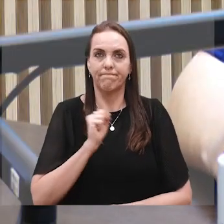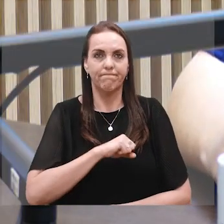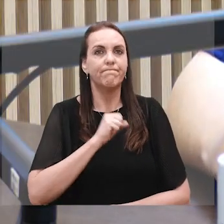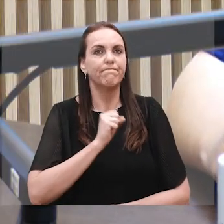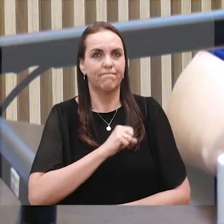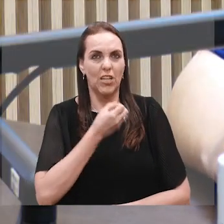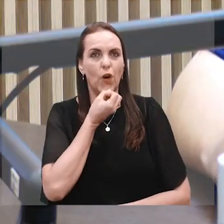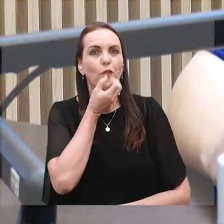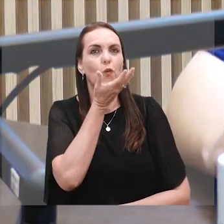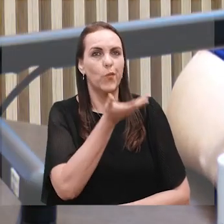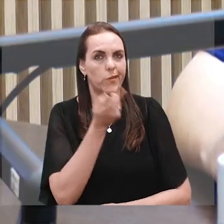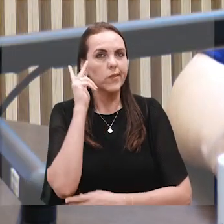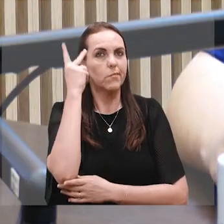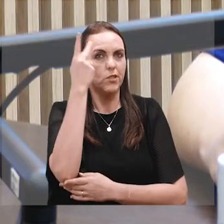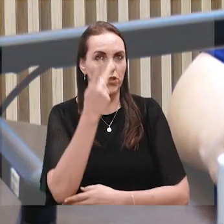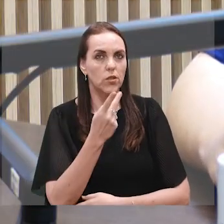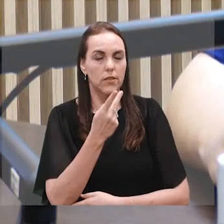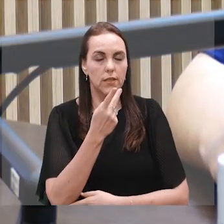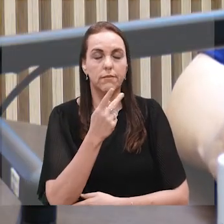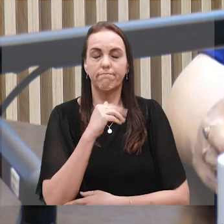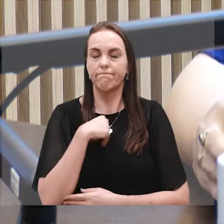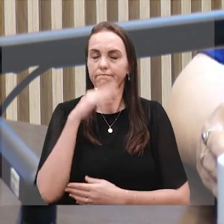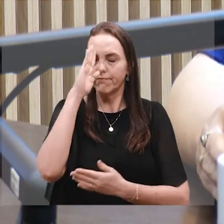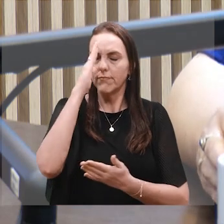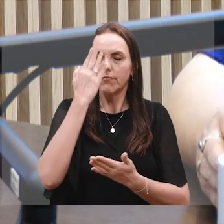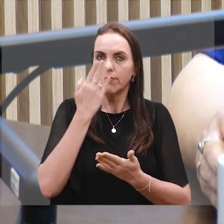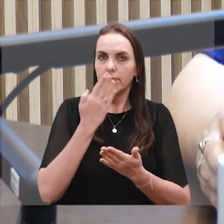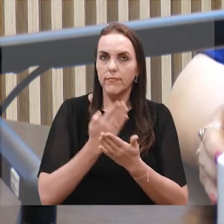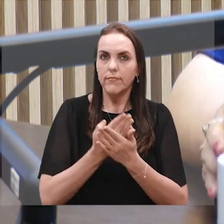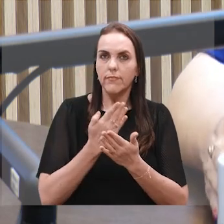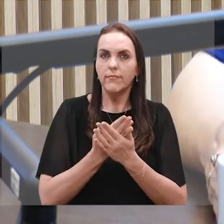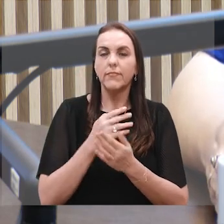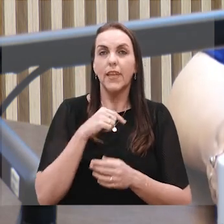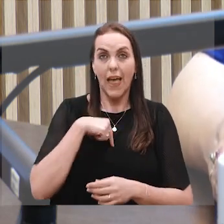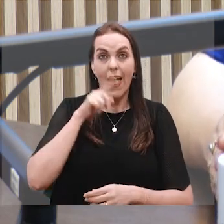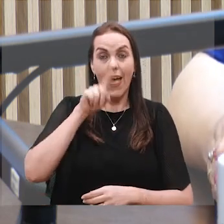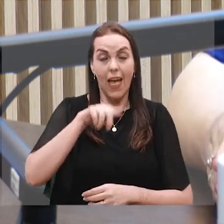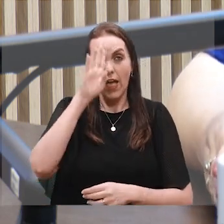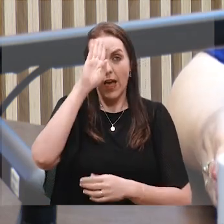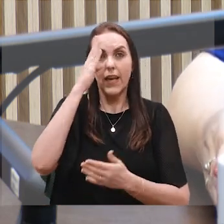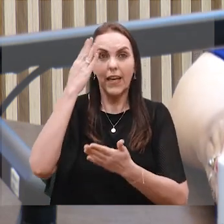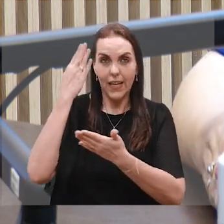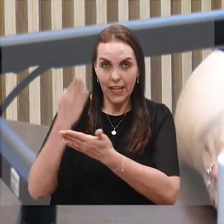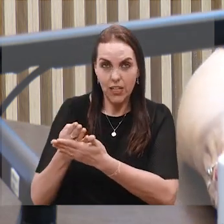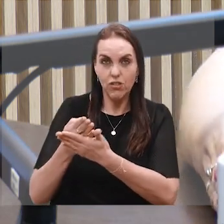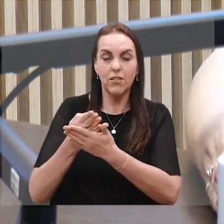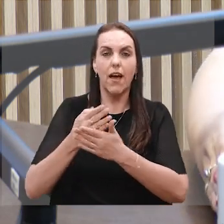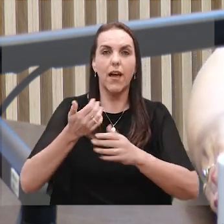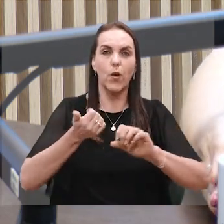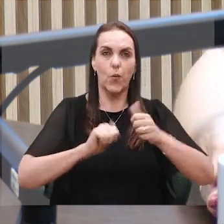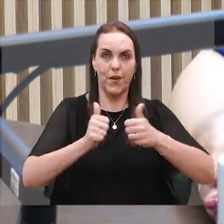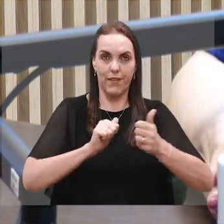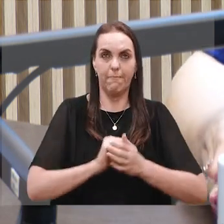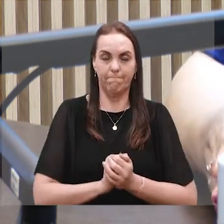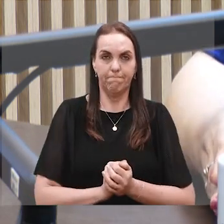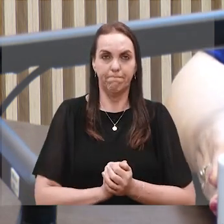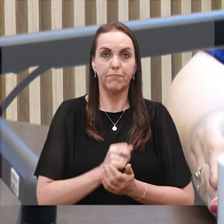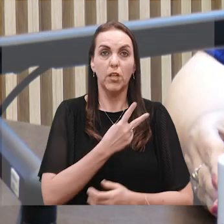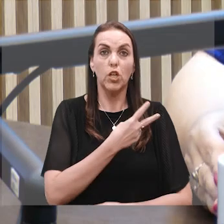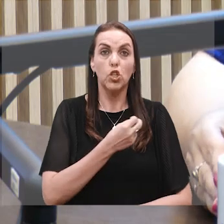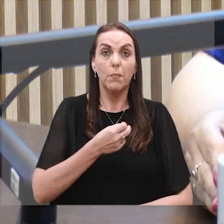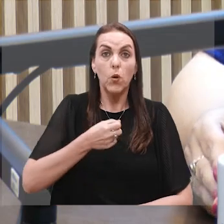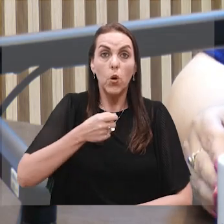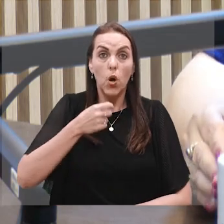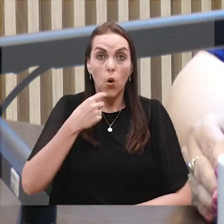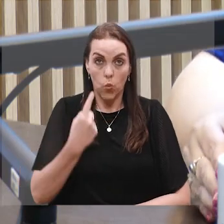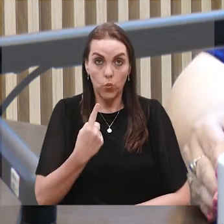eu vou te contar uma história, né, que eu acredito que é o acreditar e qualificar, né? Em 2001,